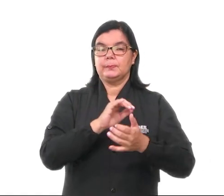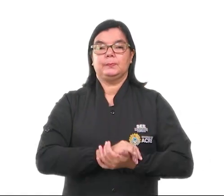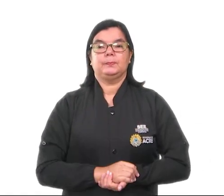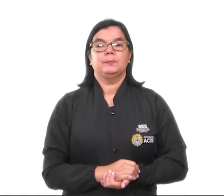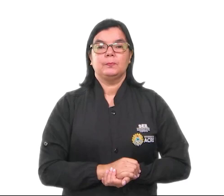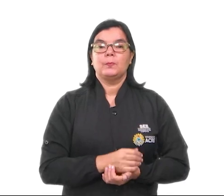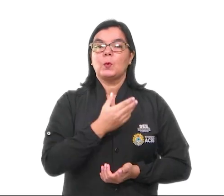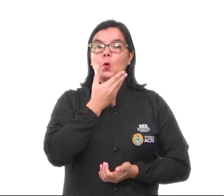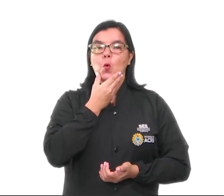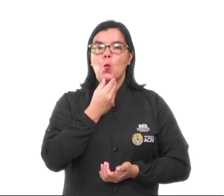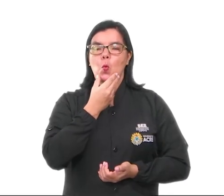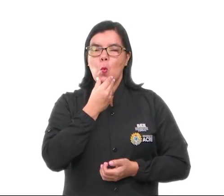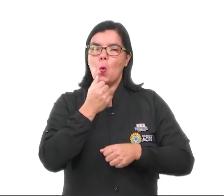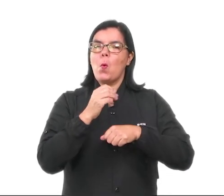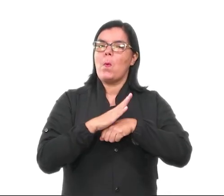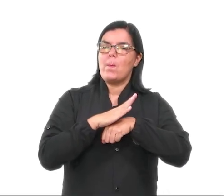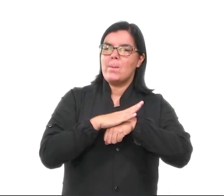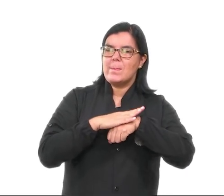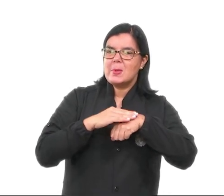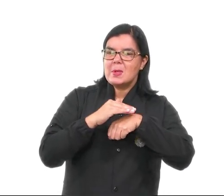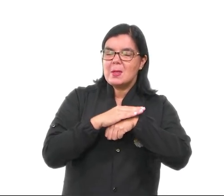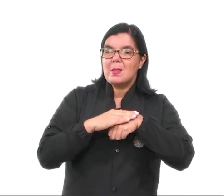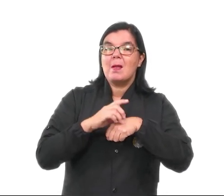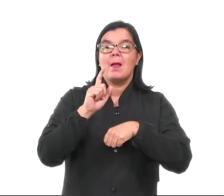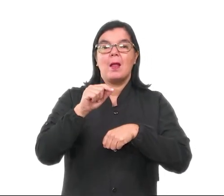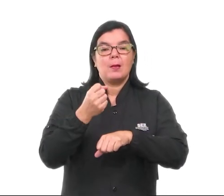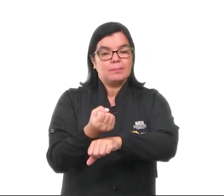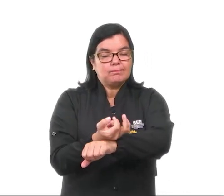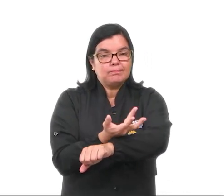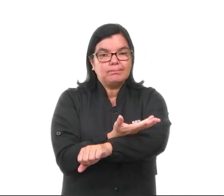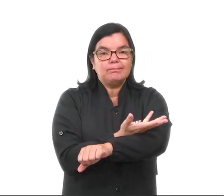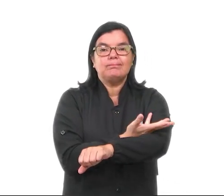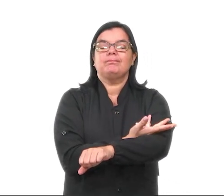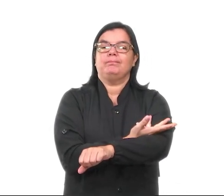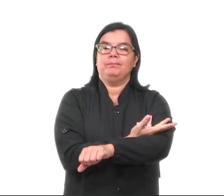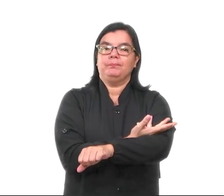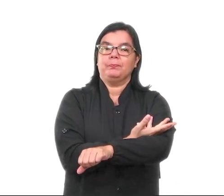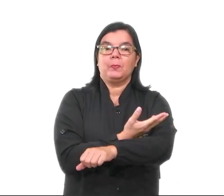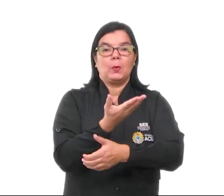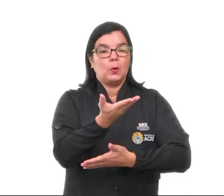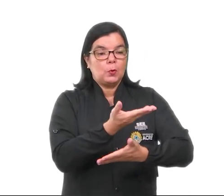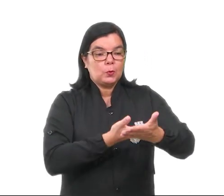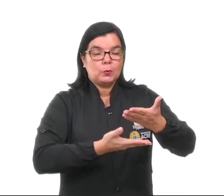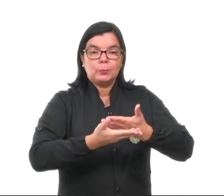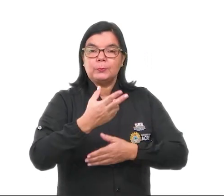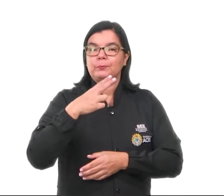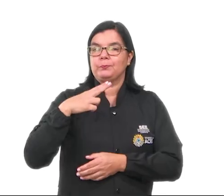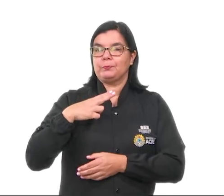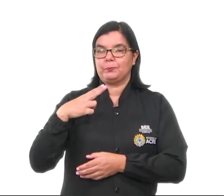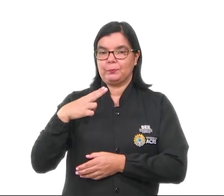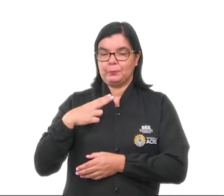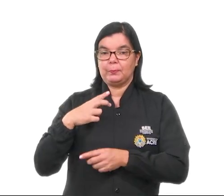O homem cordial é guiado pela emoção e pelas relações pessoais, mais do que